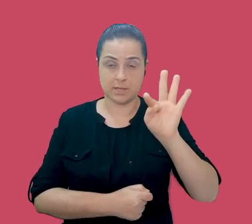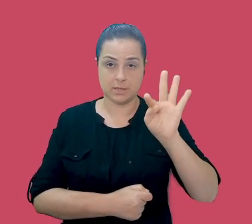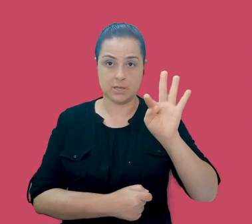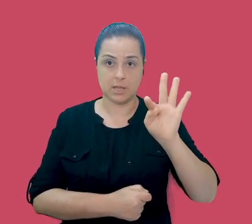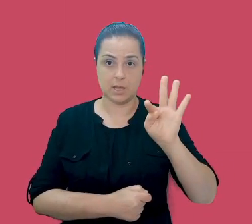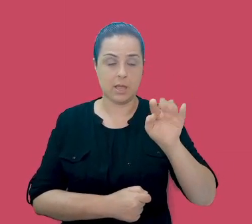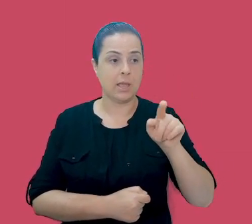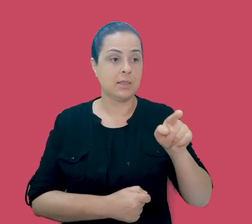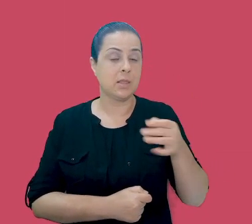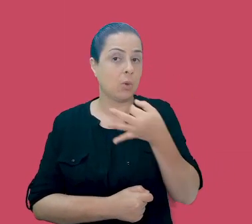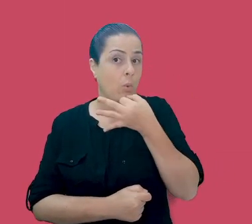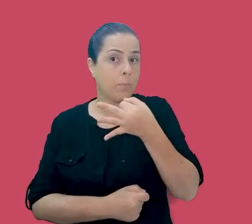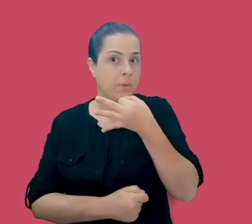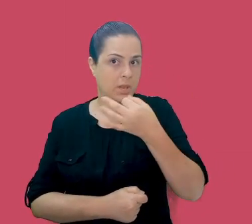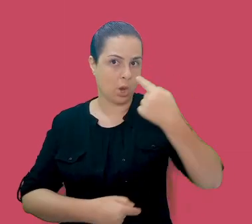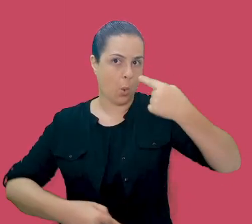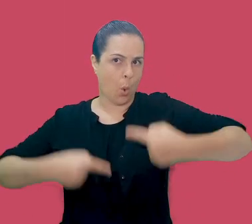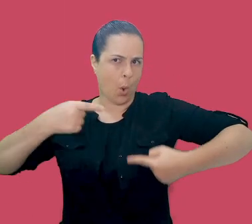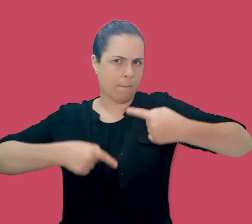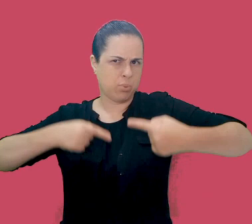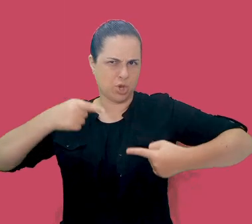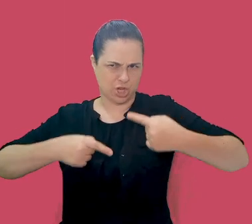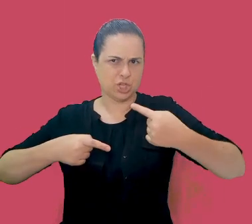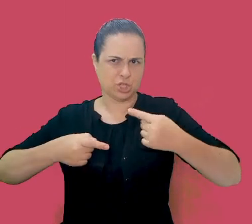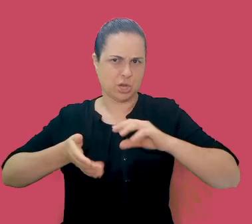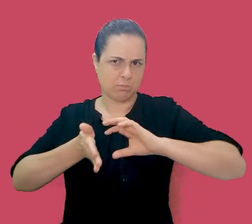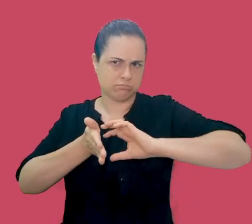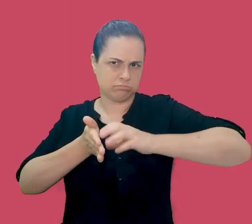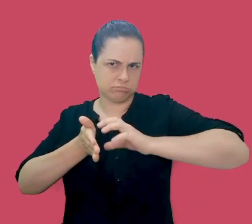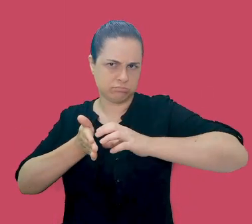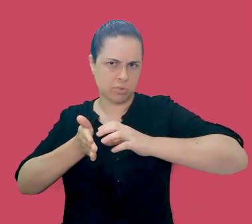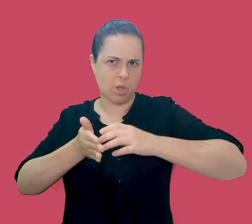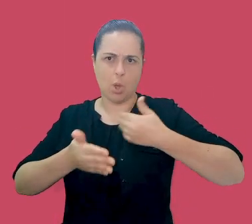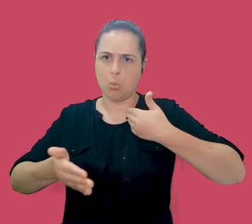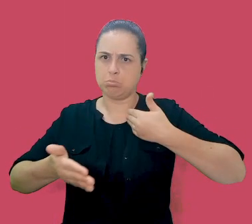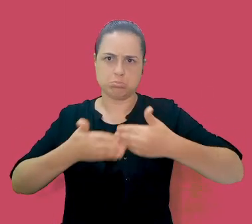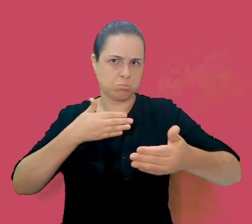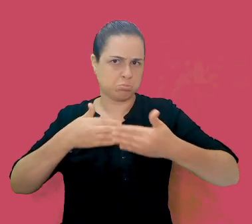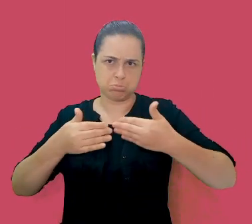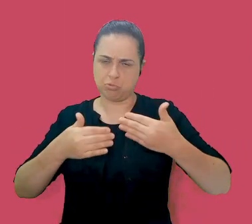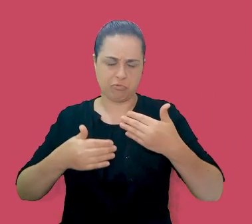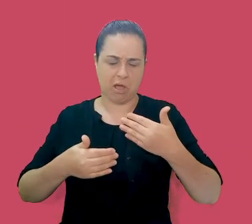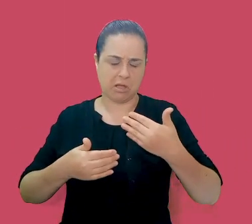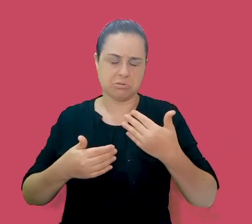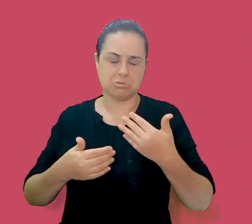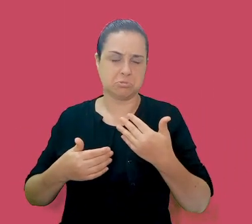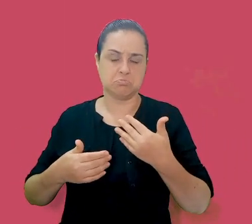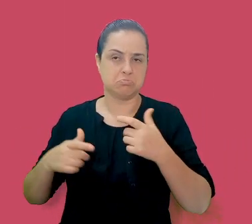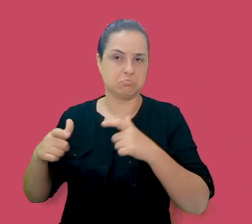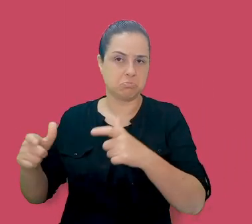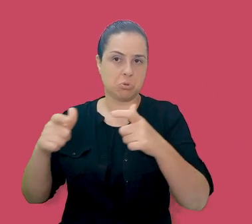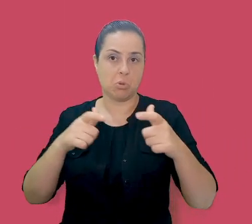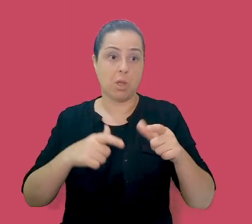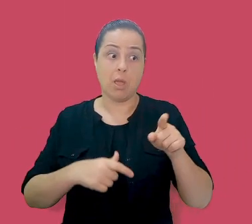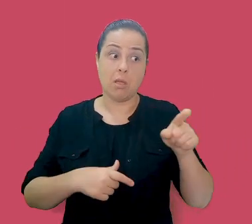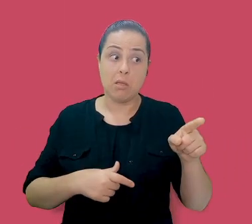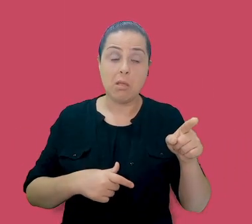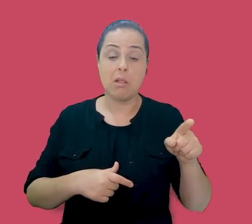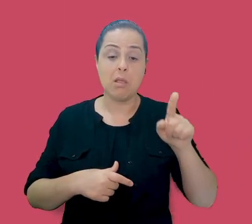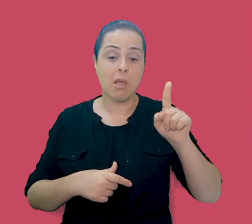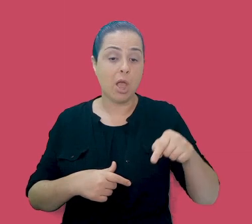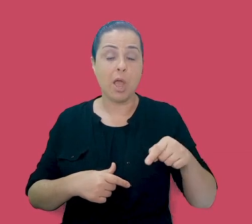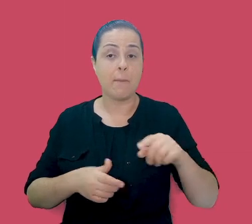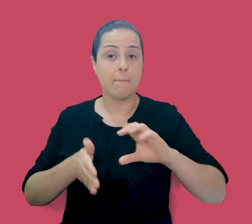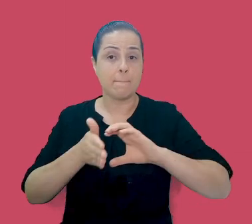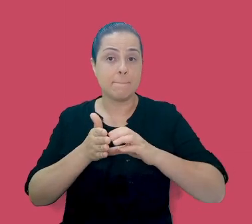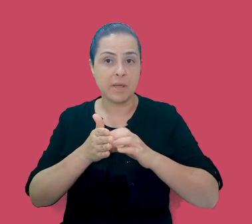posição política dele, né? Porque isso hoje importa em qualquer esfera que você esteja, mas ele tem uma posição levemente